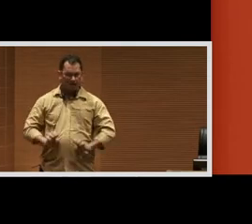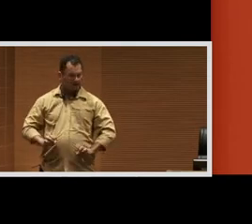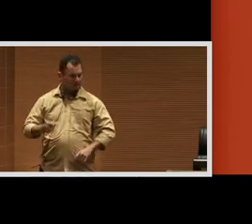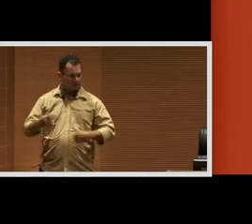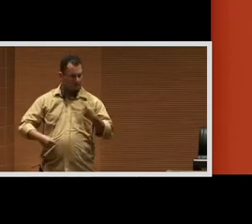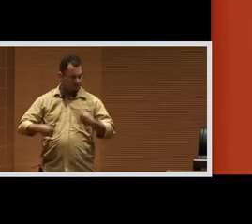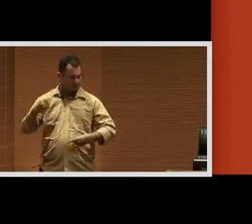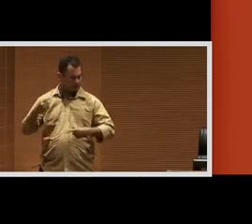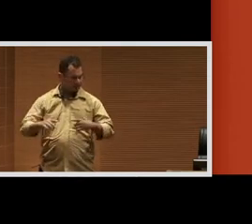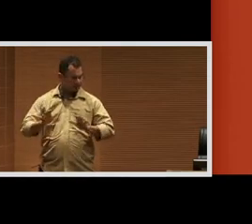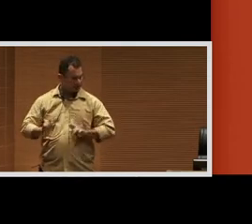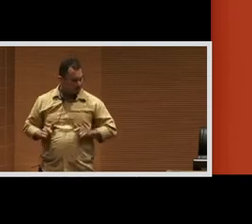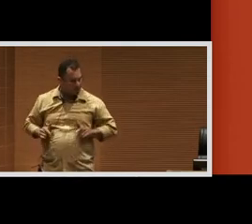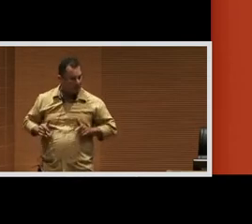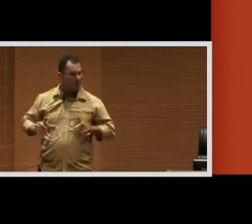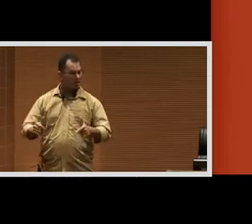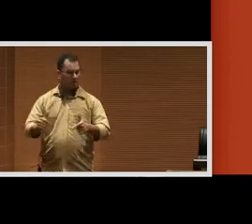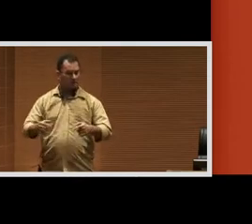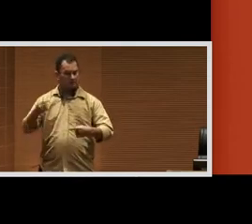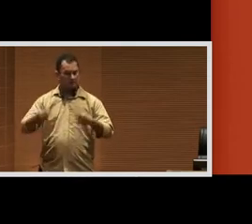É um ato político.